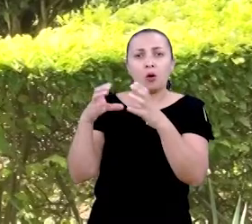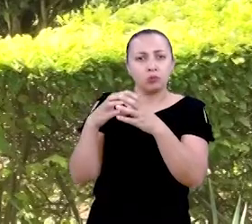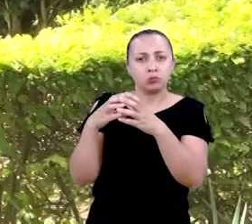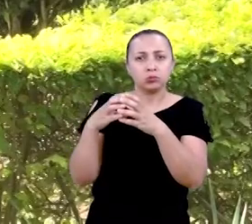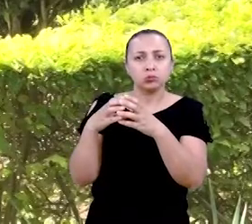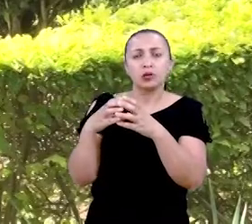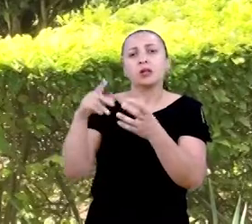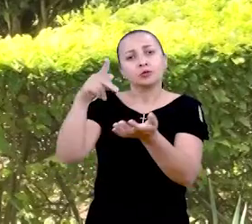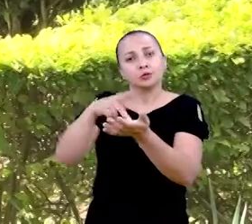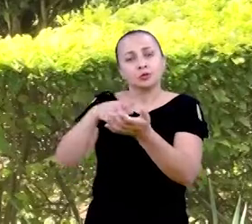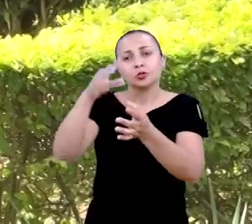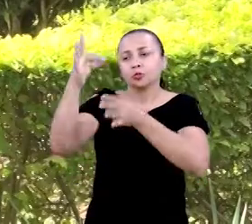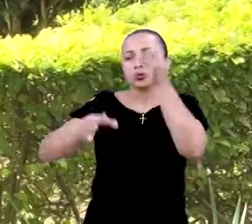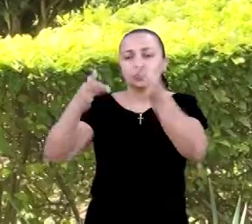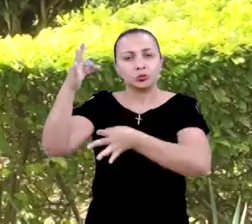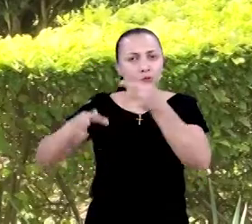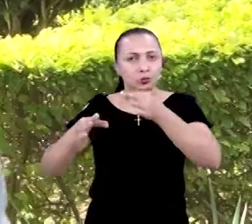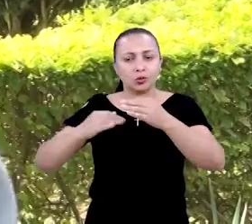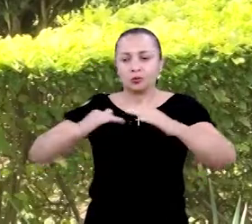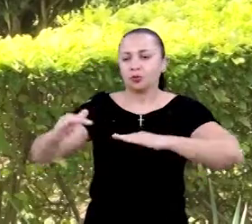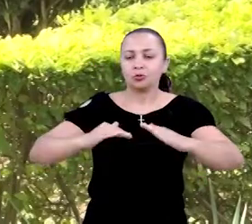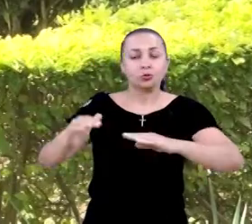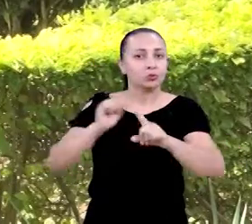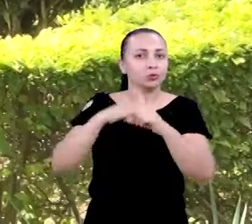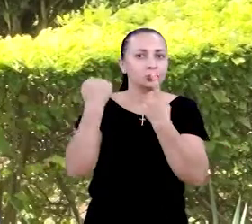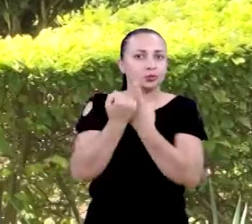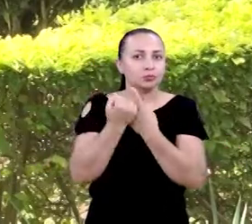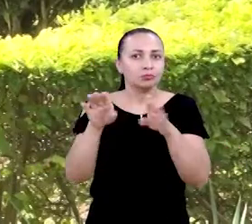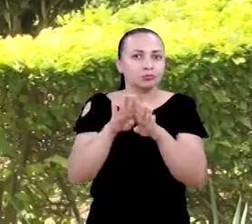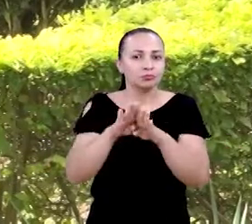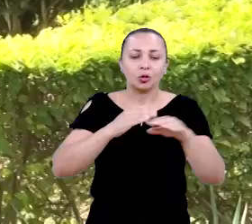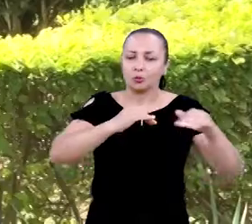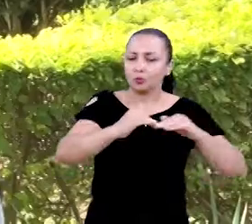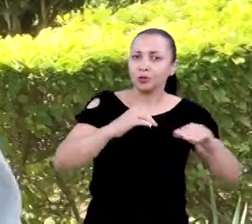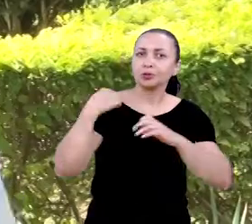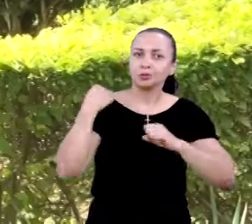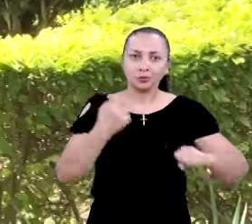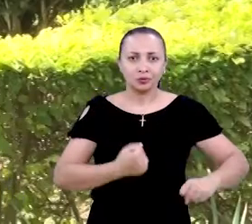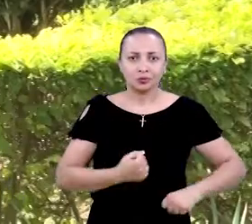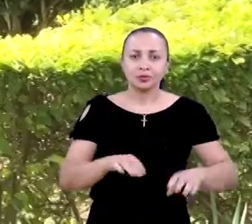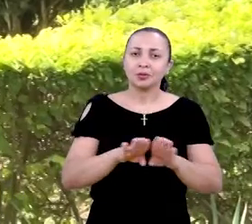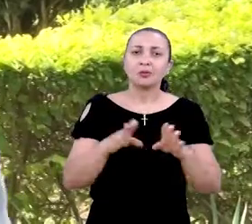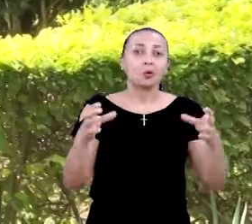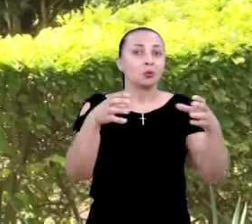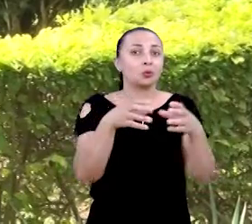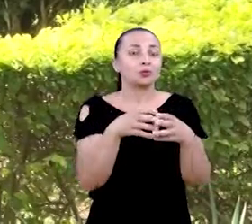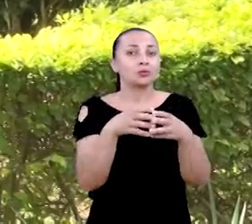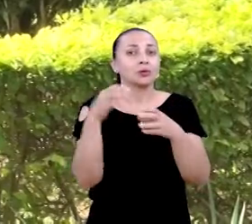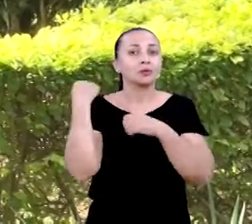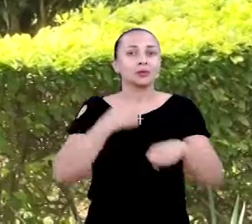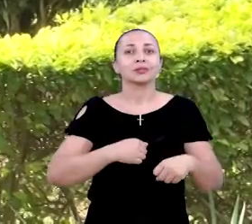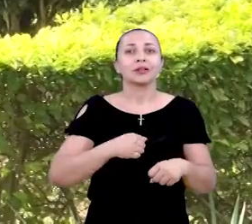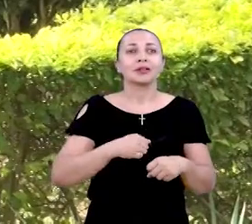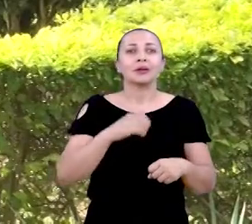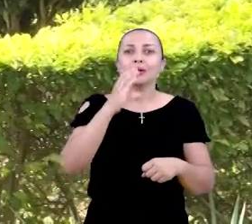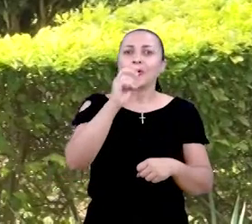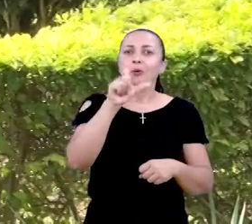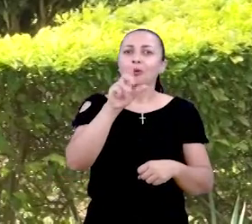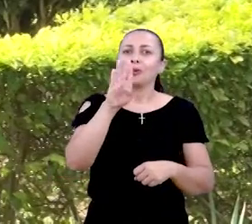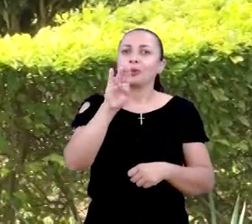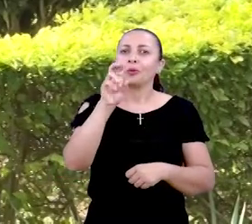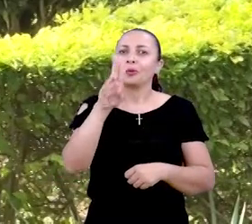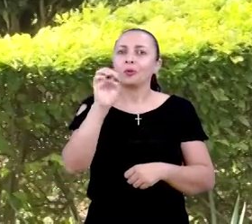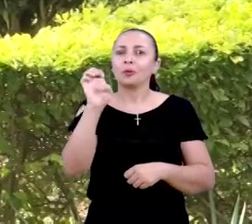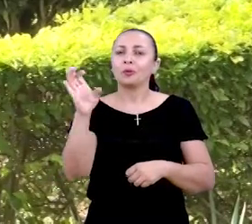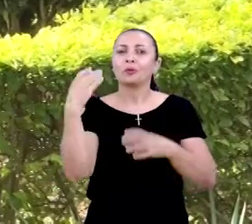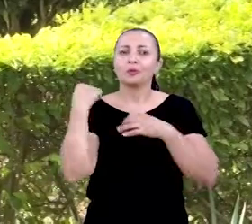da sociedade civil nos chamados comitês de memória, verdade e justiça, nos movimentos sociais, vimos também as